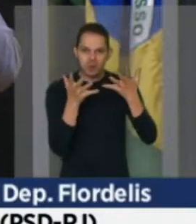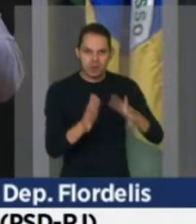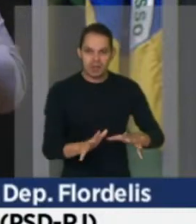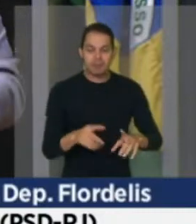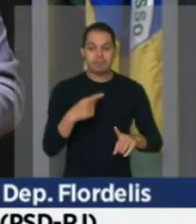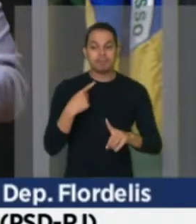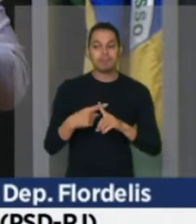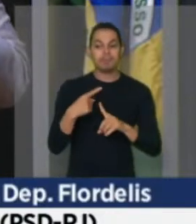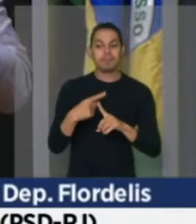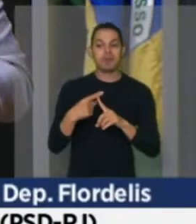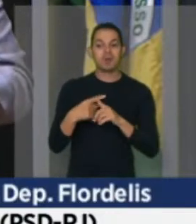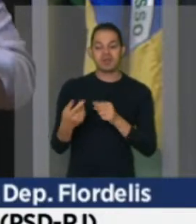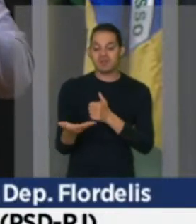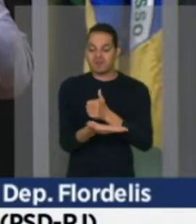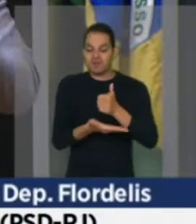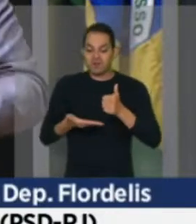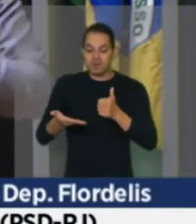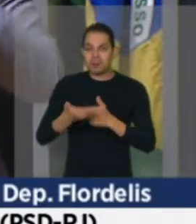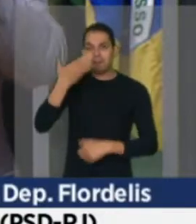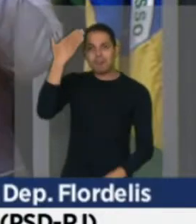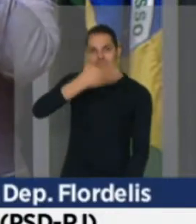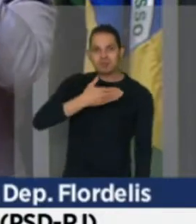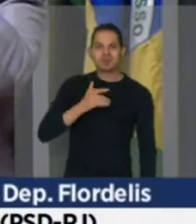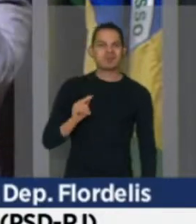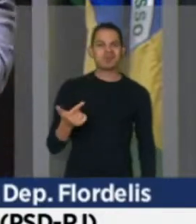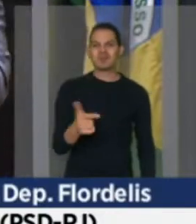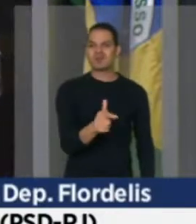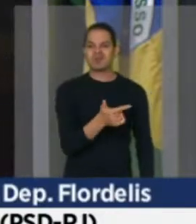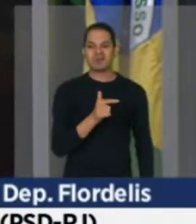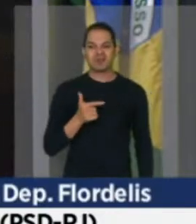não tem fundamento probatório.